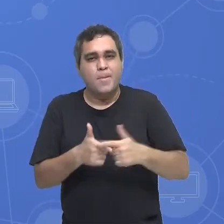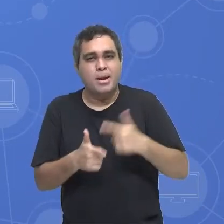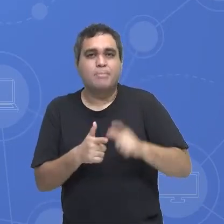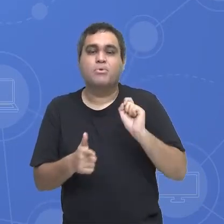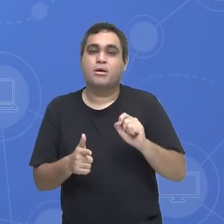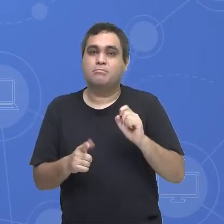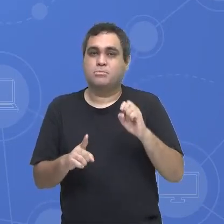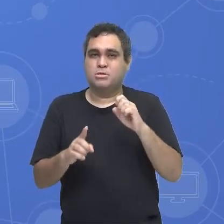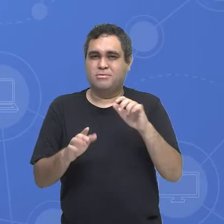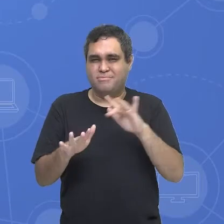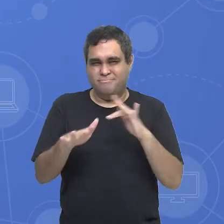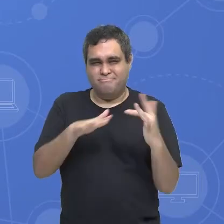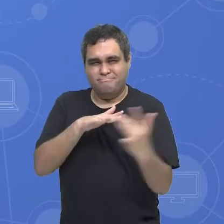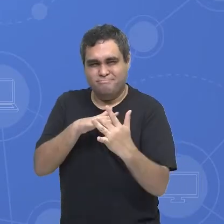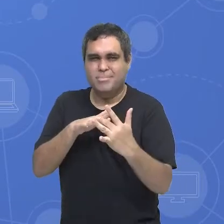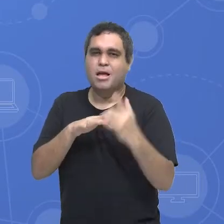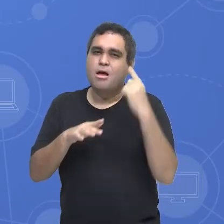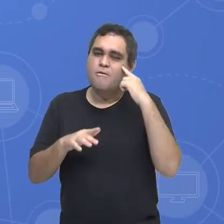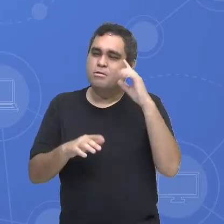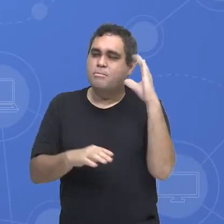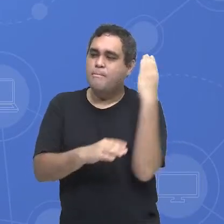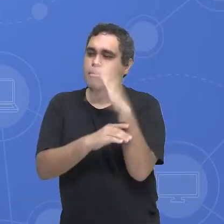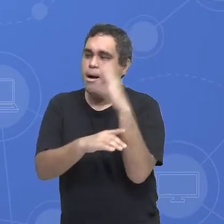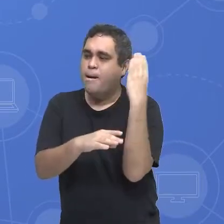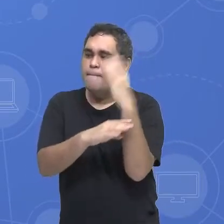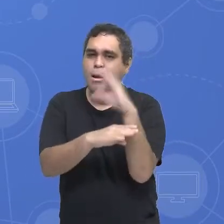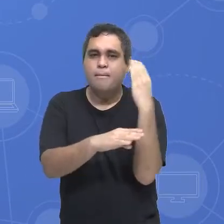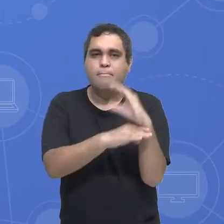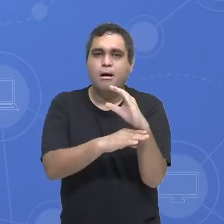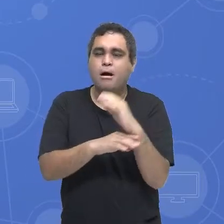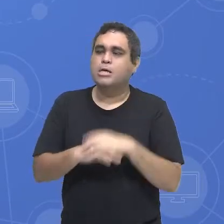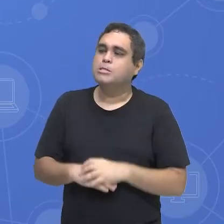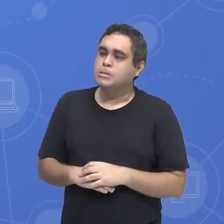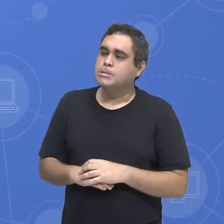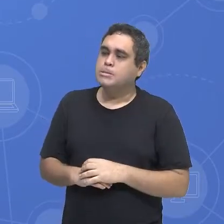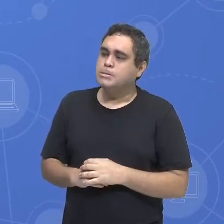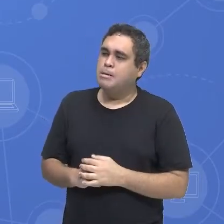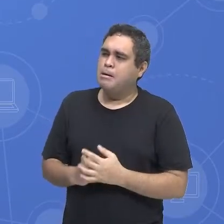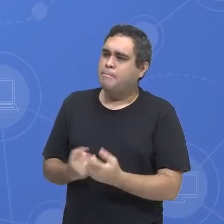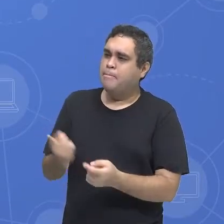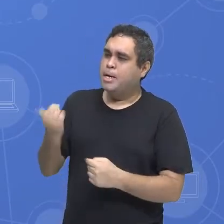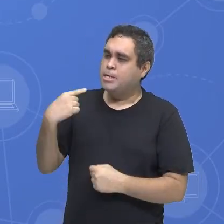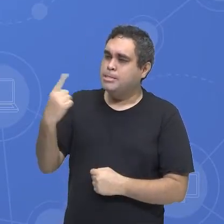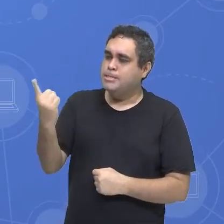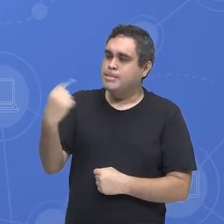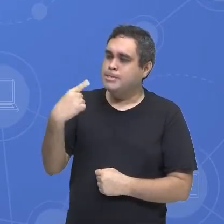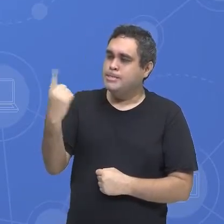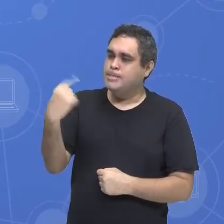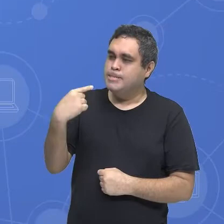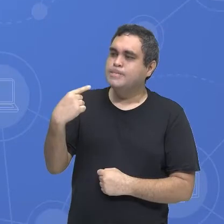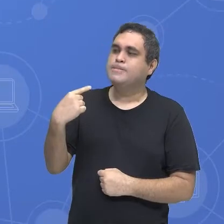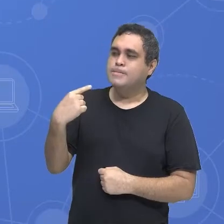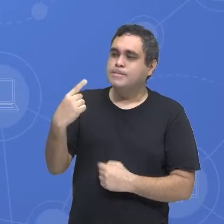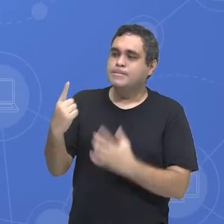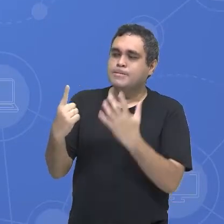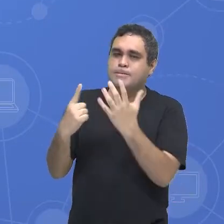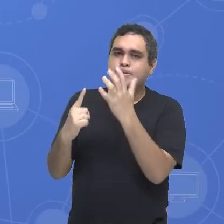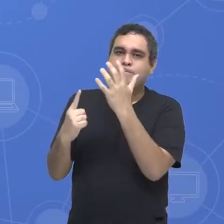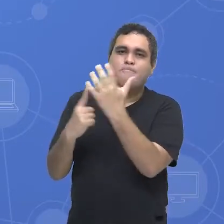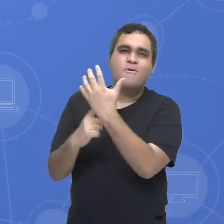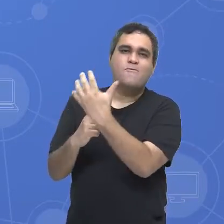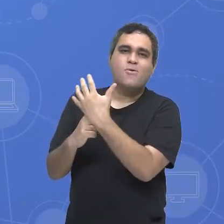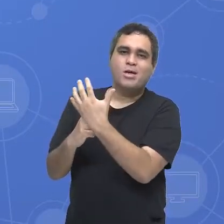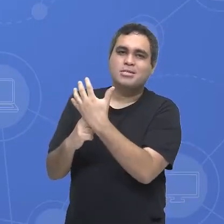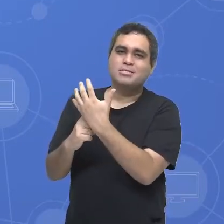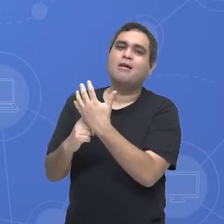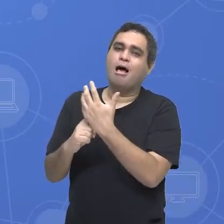que alguém postou, né, alguma coisa, me influenciou, né? E aí agora eu vou agir por quê? Porque